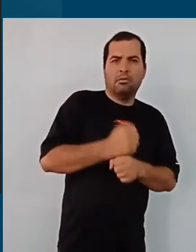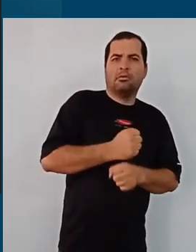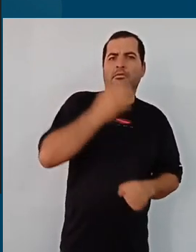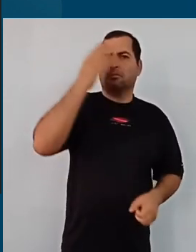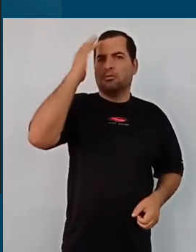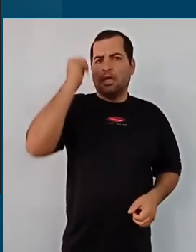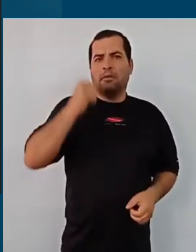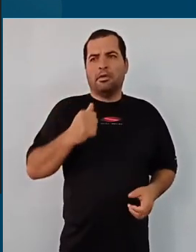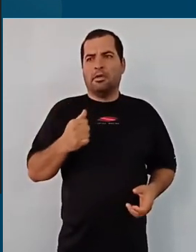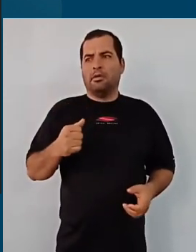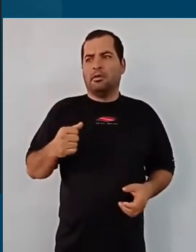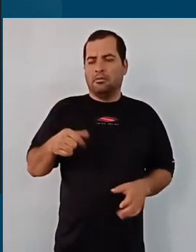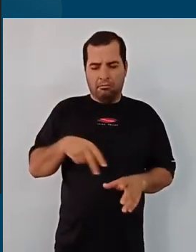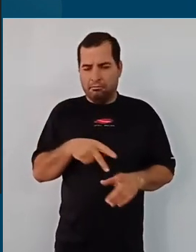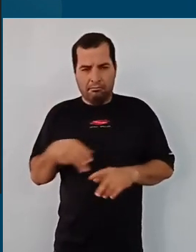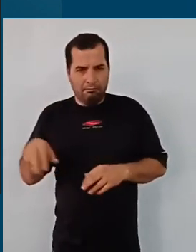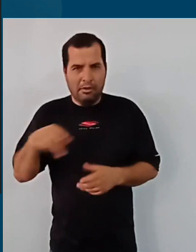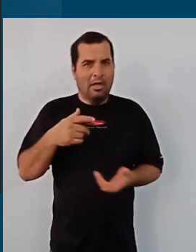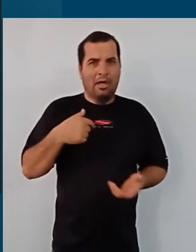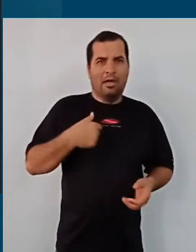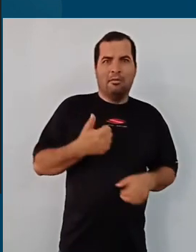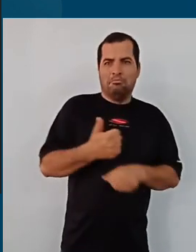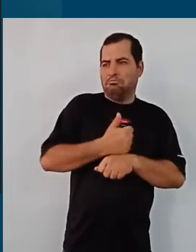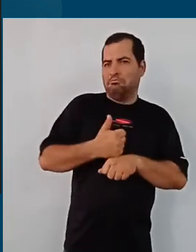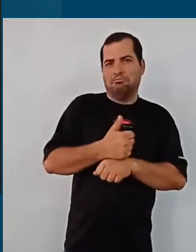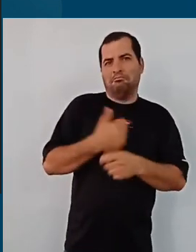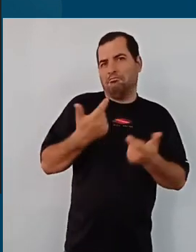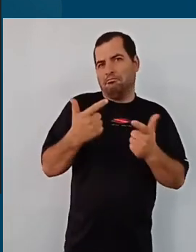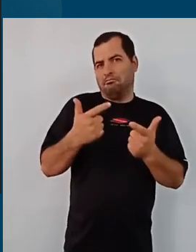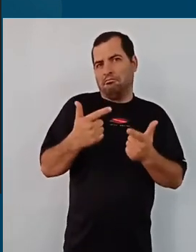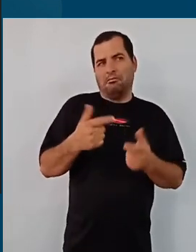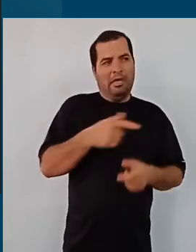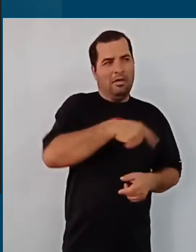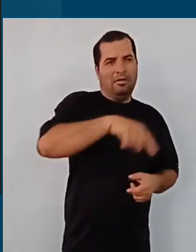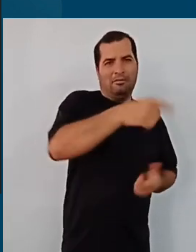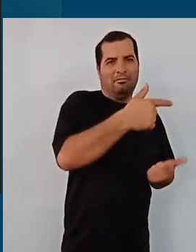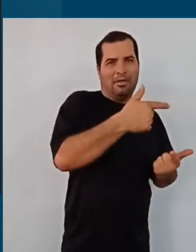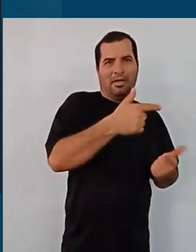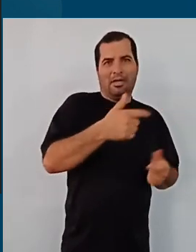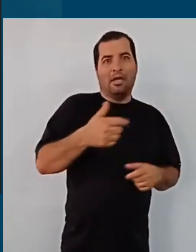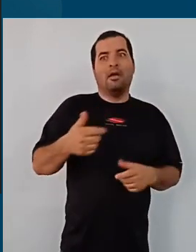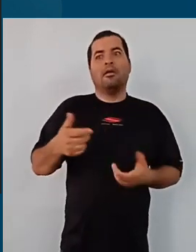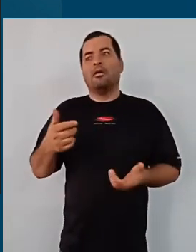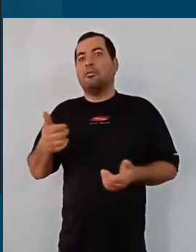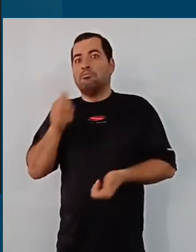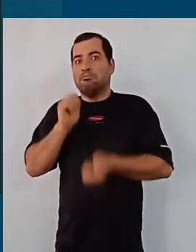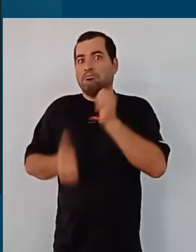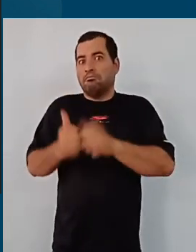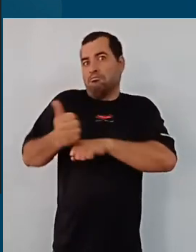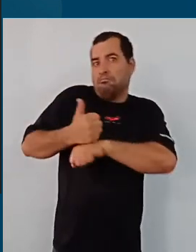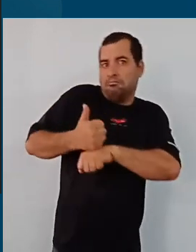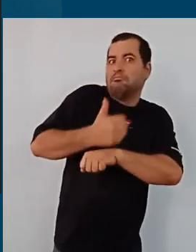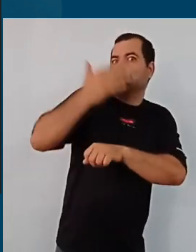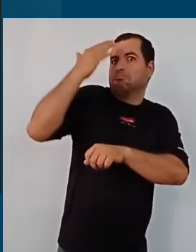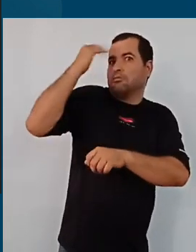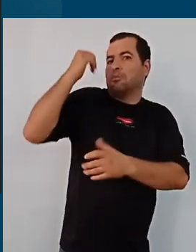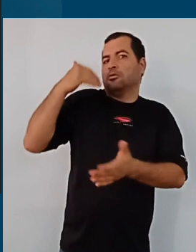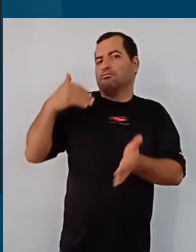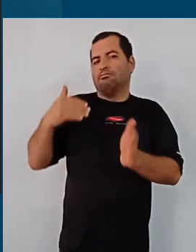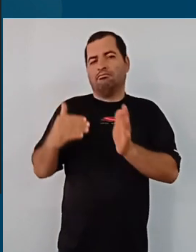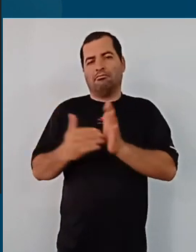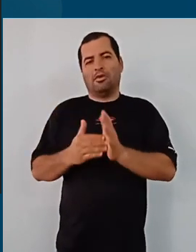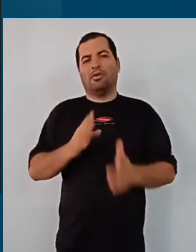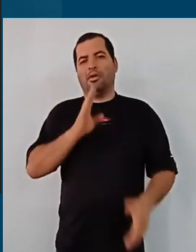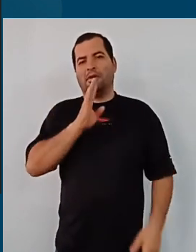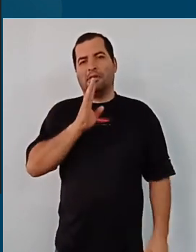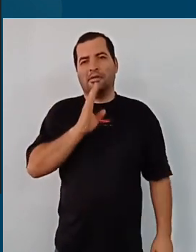sabe se desmarcar. Eu não tenho esse esquema, não sei de vocês. Quão bom jogador de futebol vocês são. Mas,